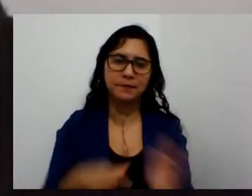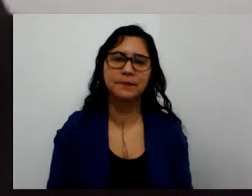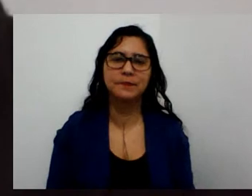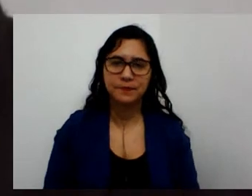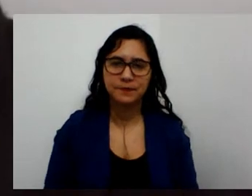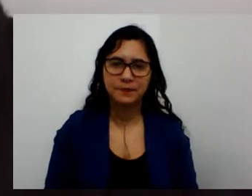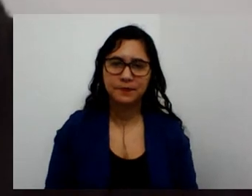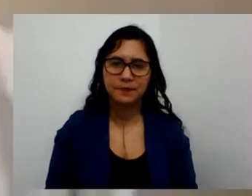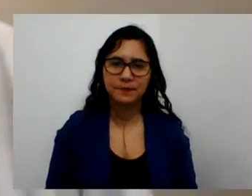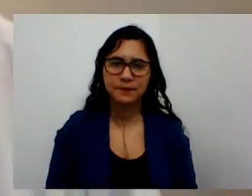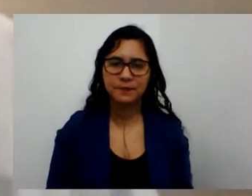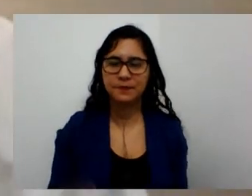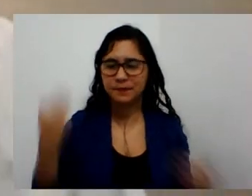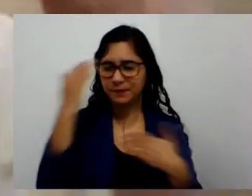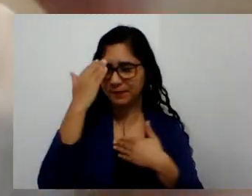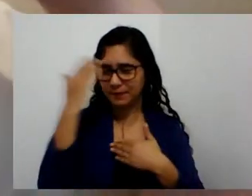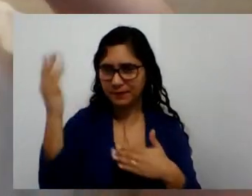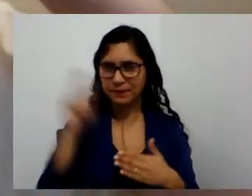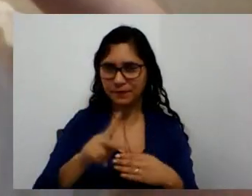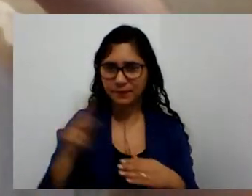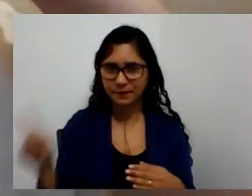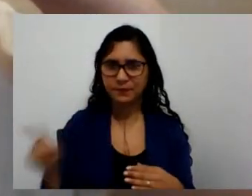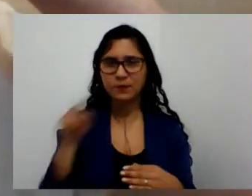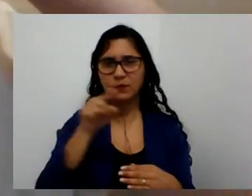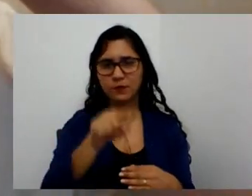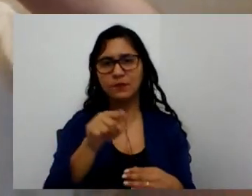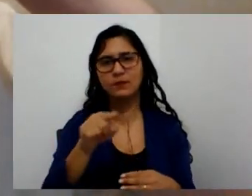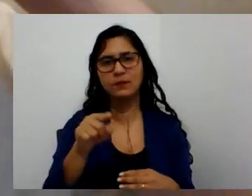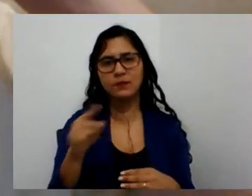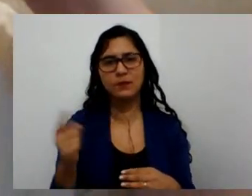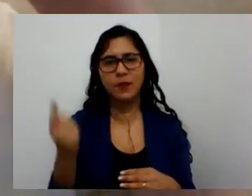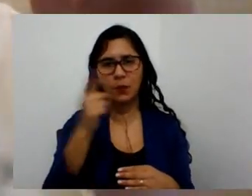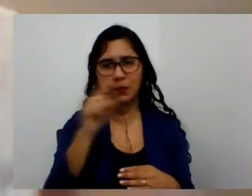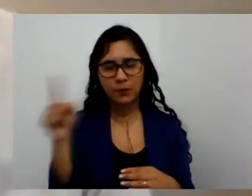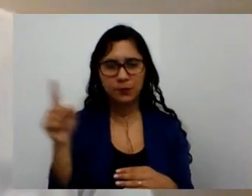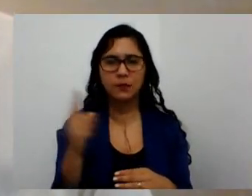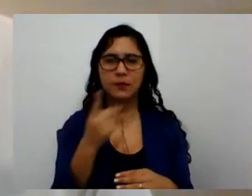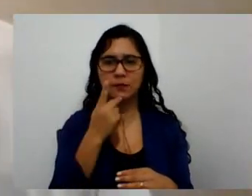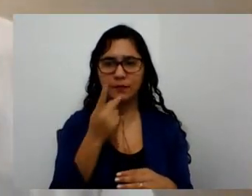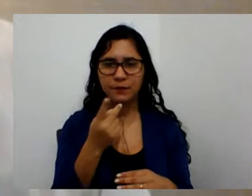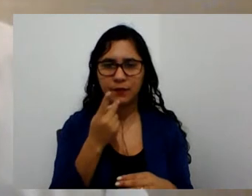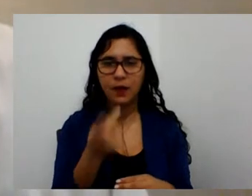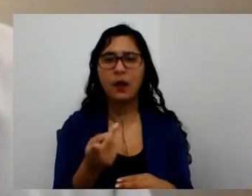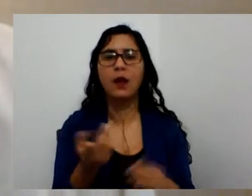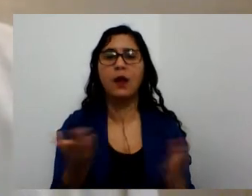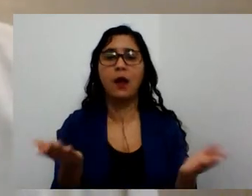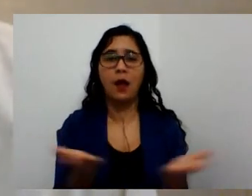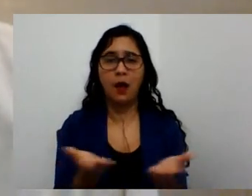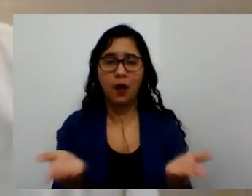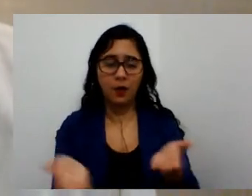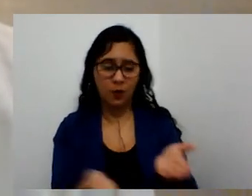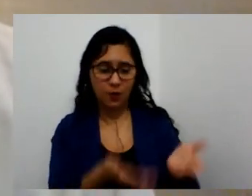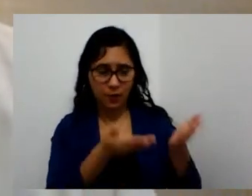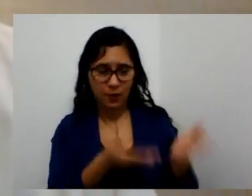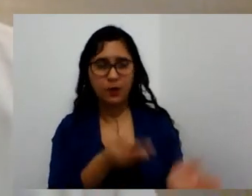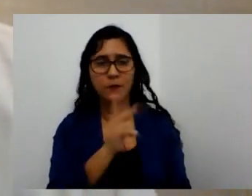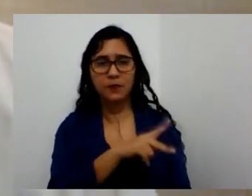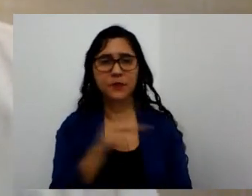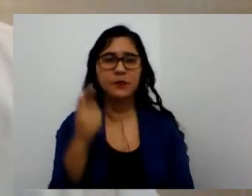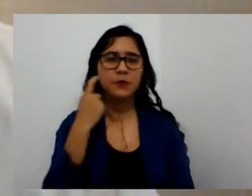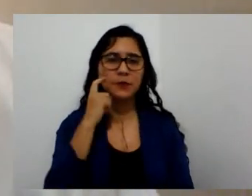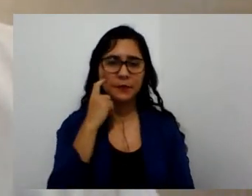Obrigado, professor, pelas suas últimas considerações. Então, agora eu passo a palavra à professora